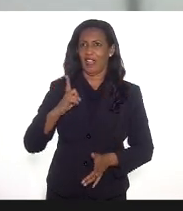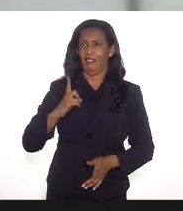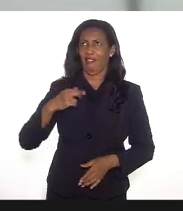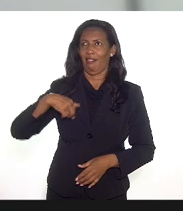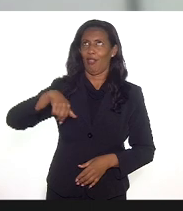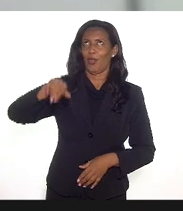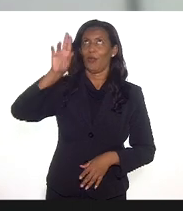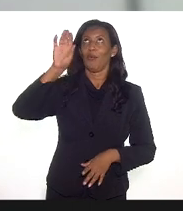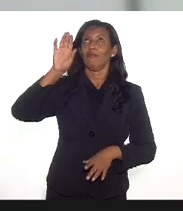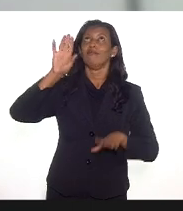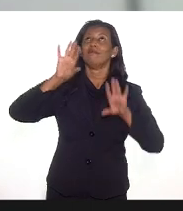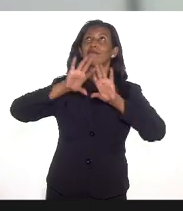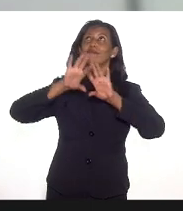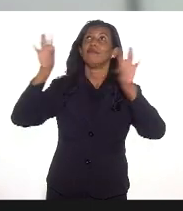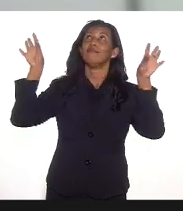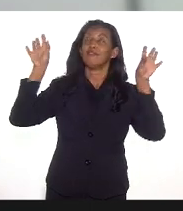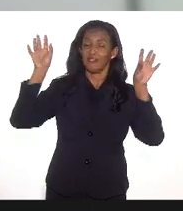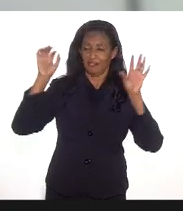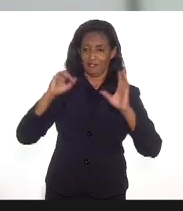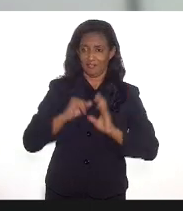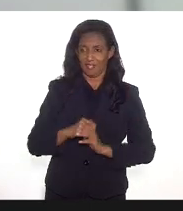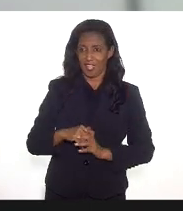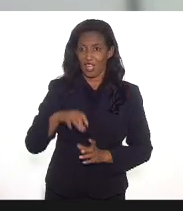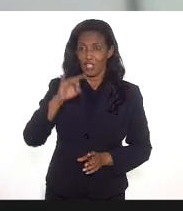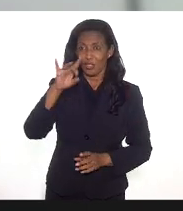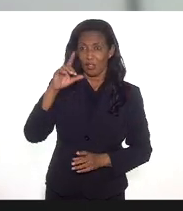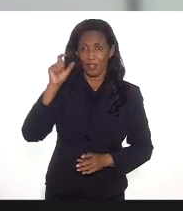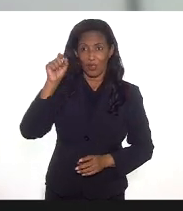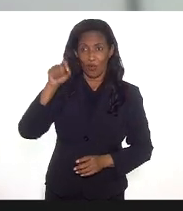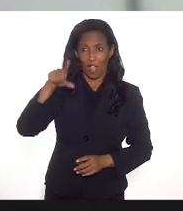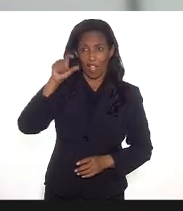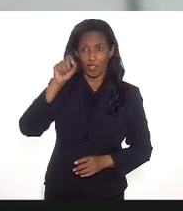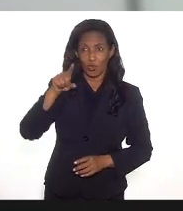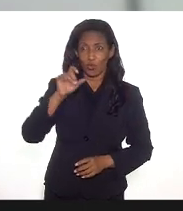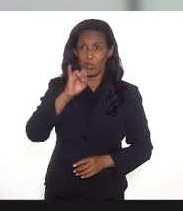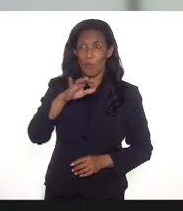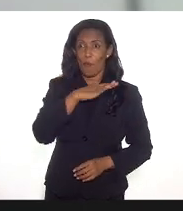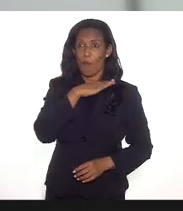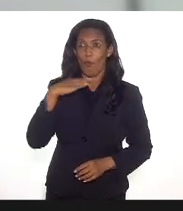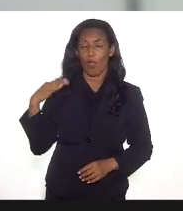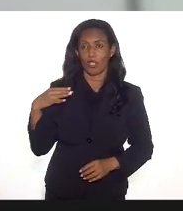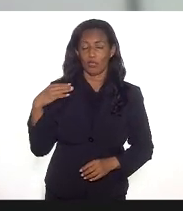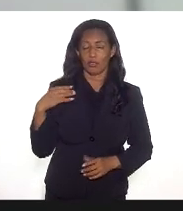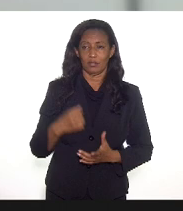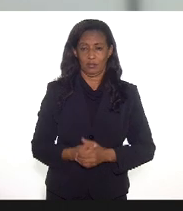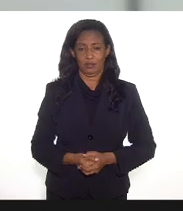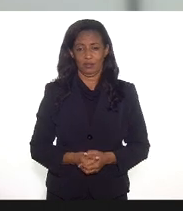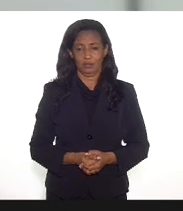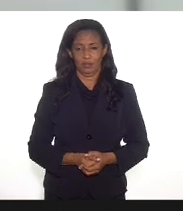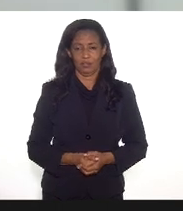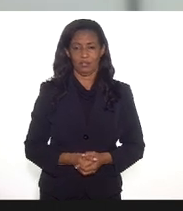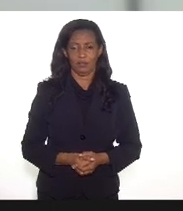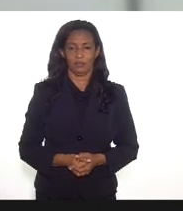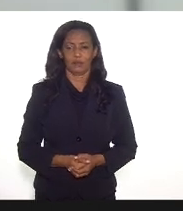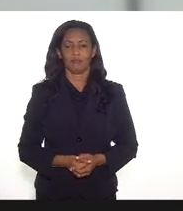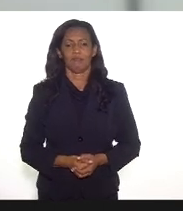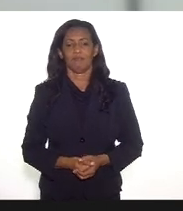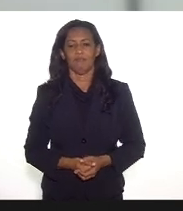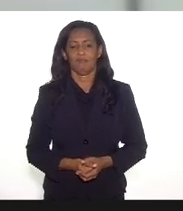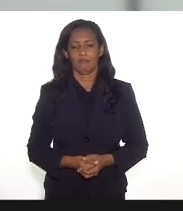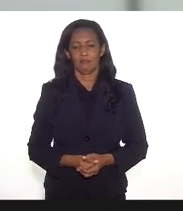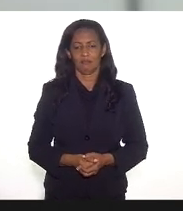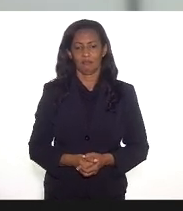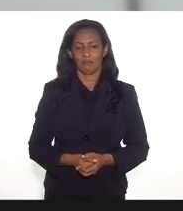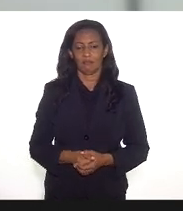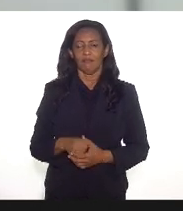subir, né? Ele só fica no azul por morte, por morte. Este